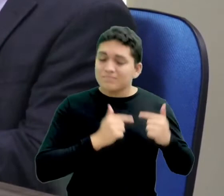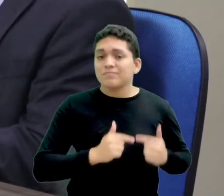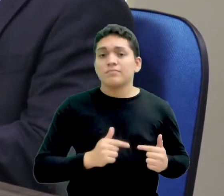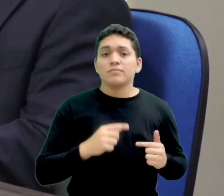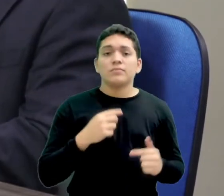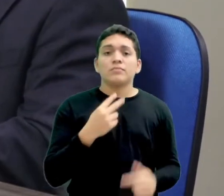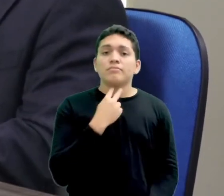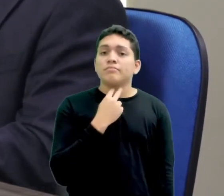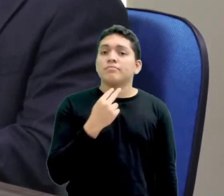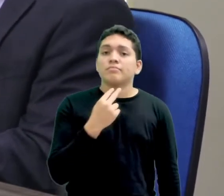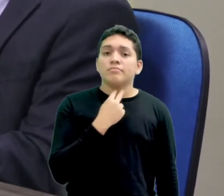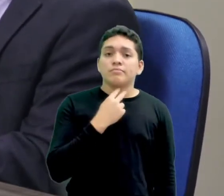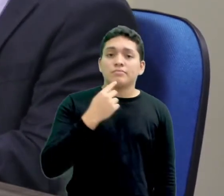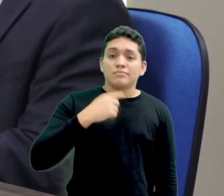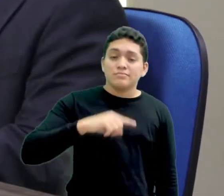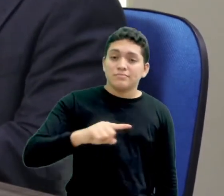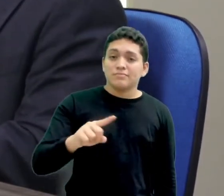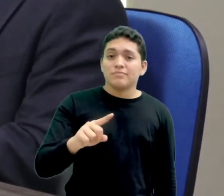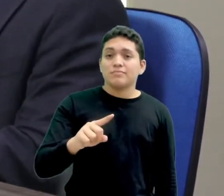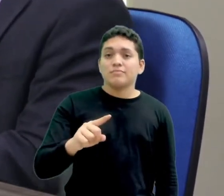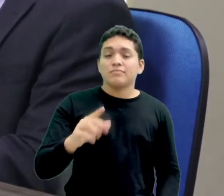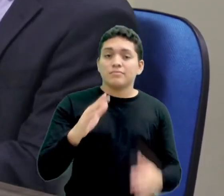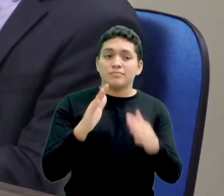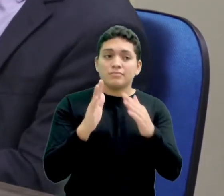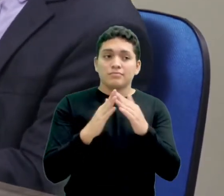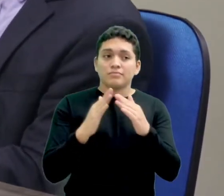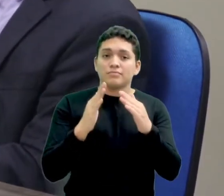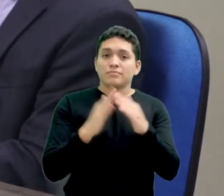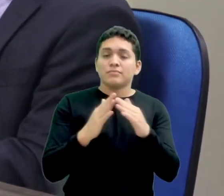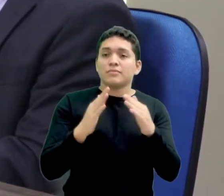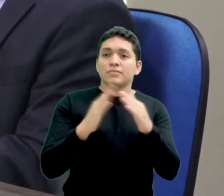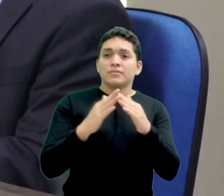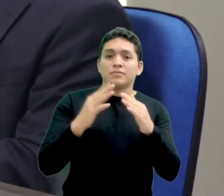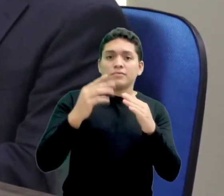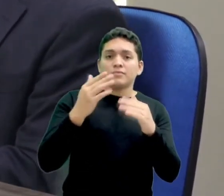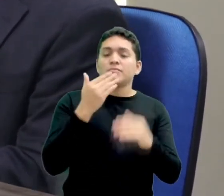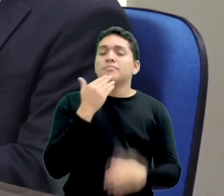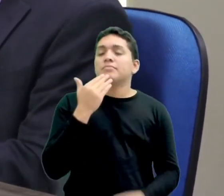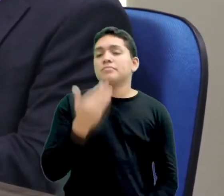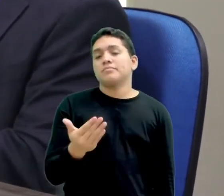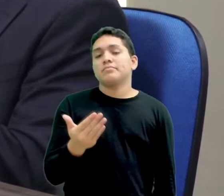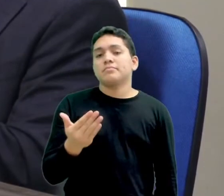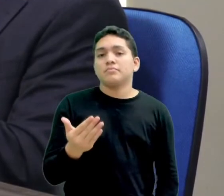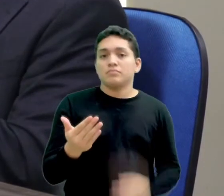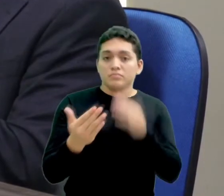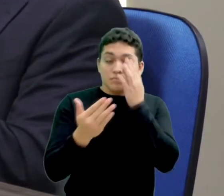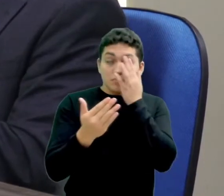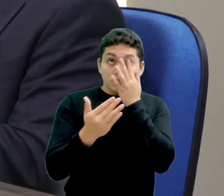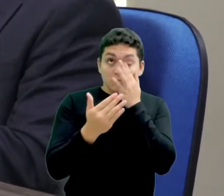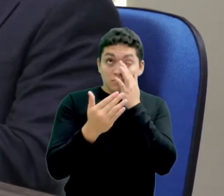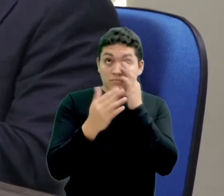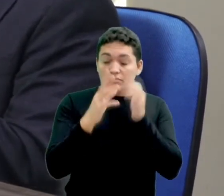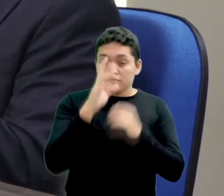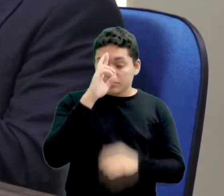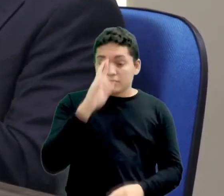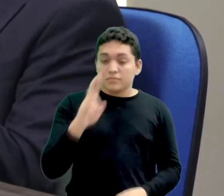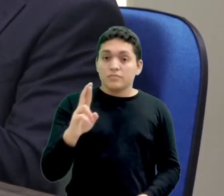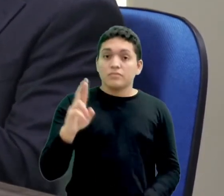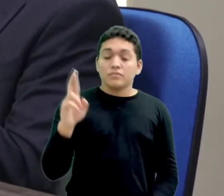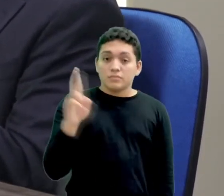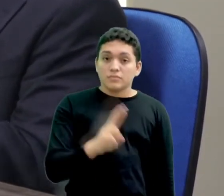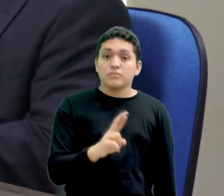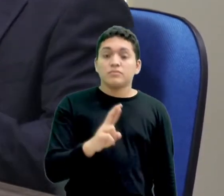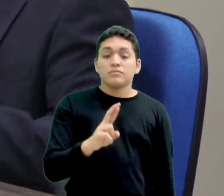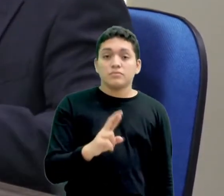preciso necessariamente ir lá, Senhor, na casa do fulano de tal e executar. E o Senhor, ele diz, não, tem que ser